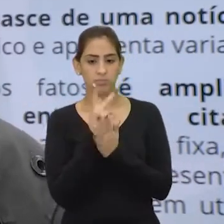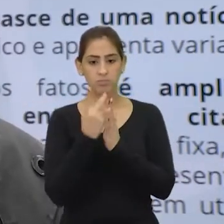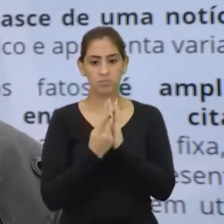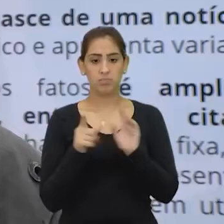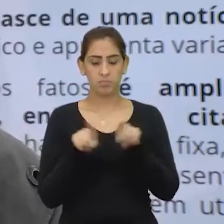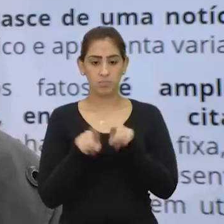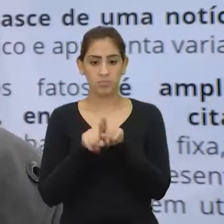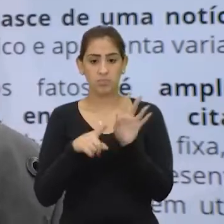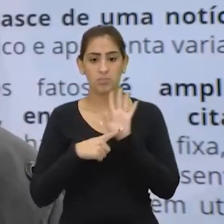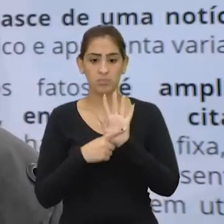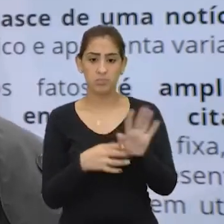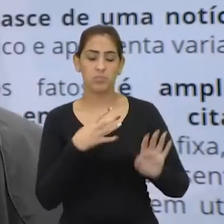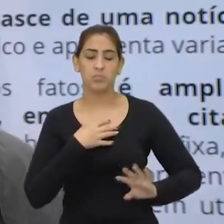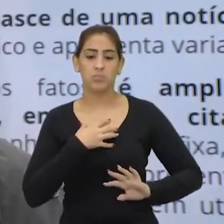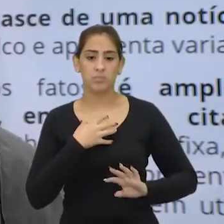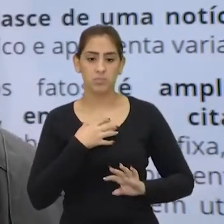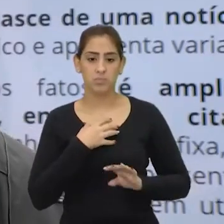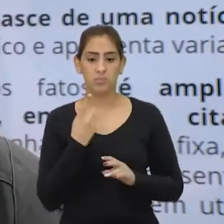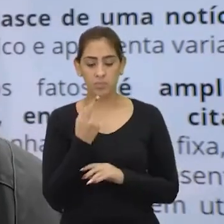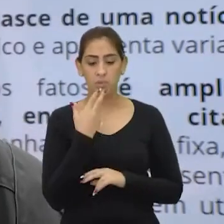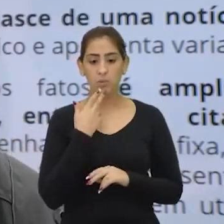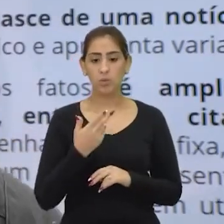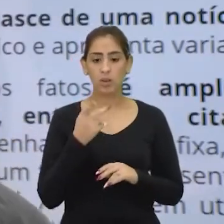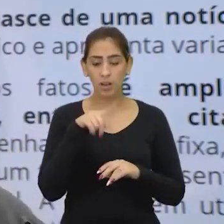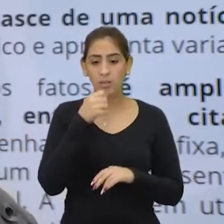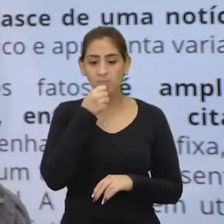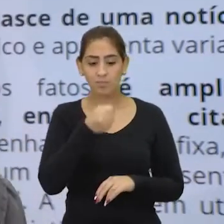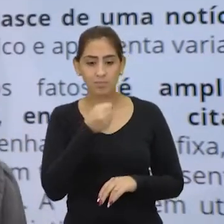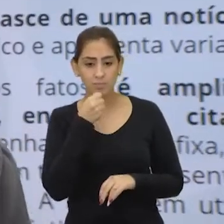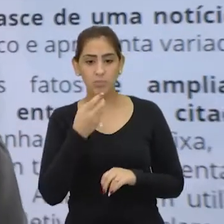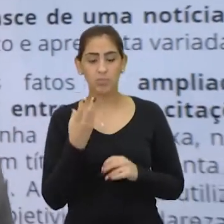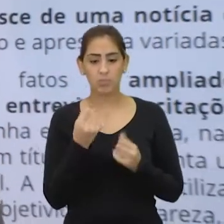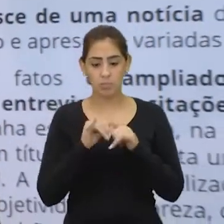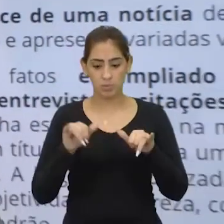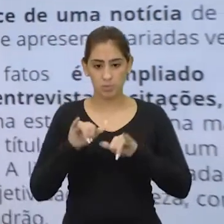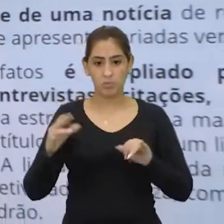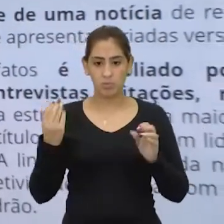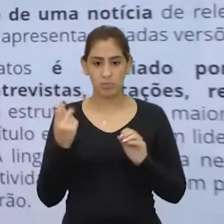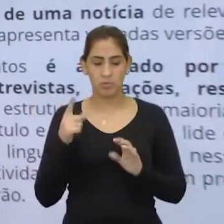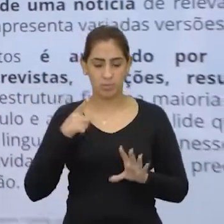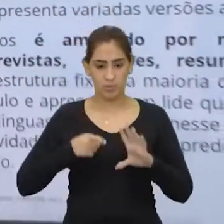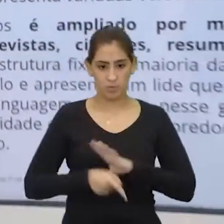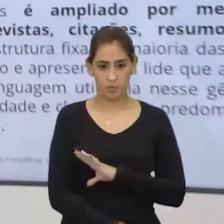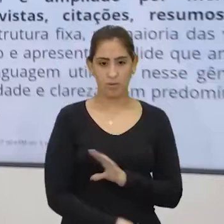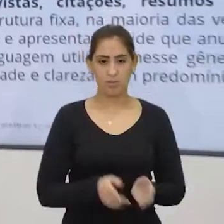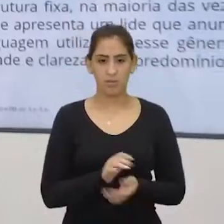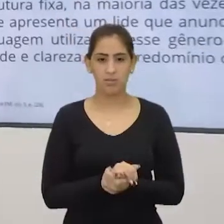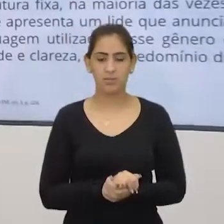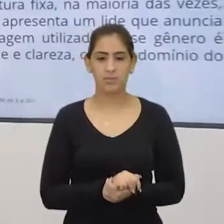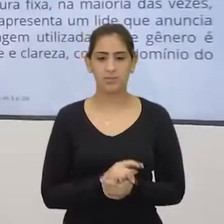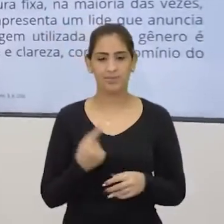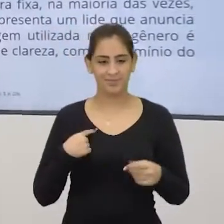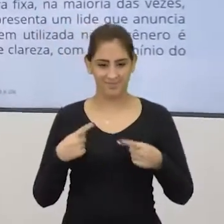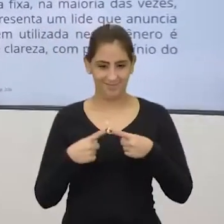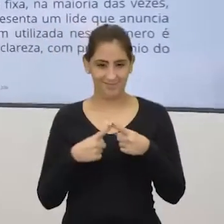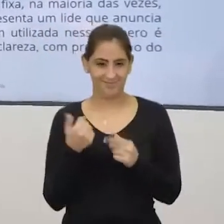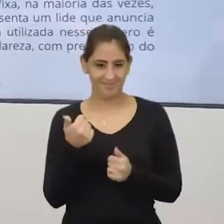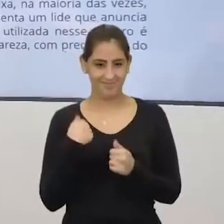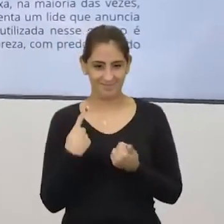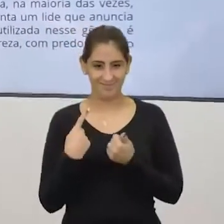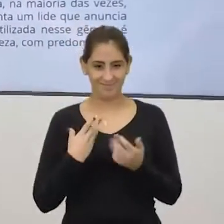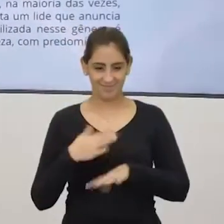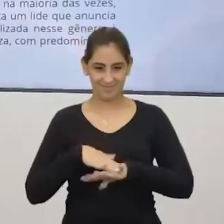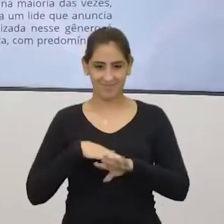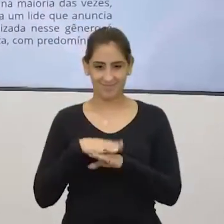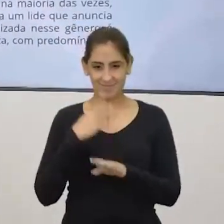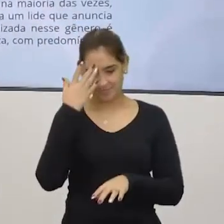pontos de vista. Ou seja, é uma notícia muito, muito mais aprofundada. E agora eu volto para trás, aqui dou um jeito. Opa, olha só, combinamos, hein? Bacana. Obrigado, direção,